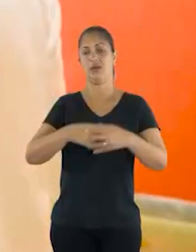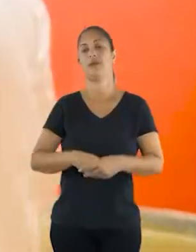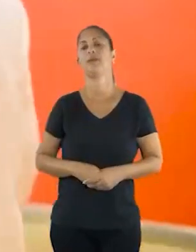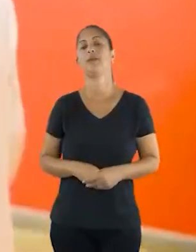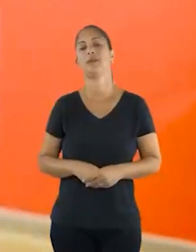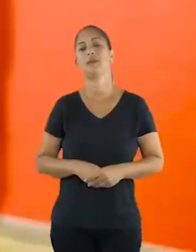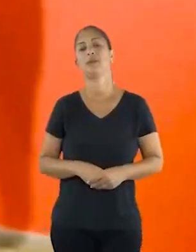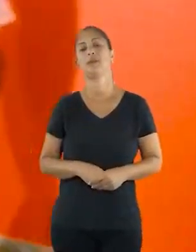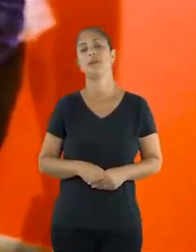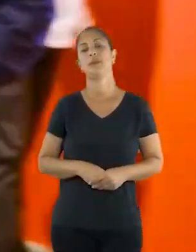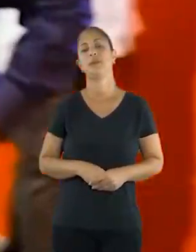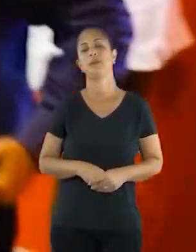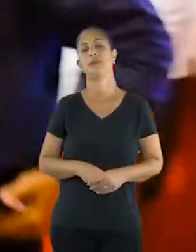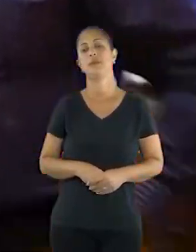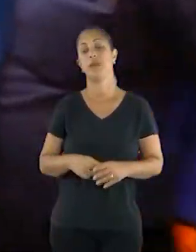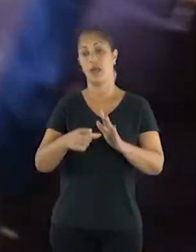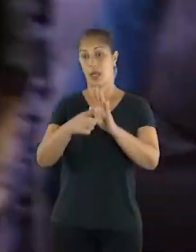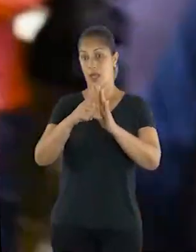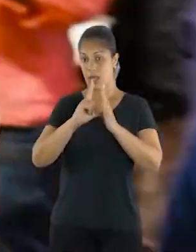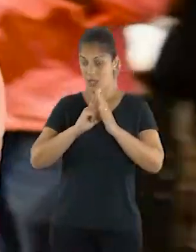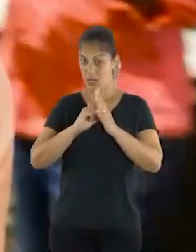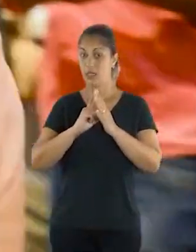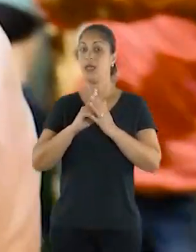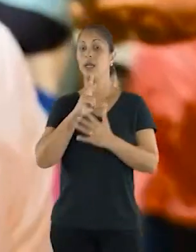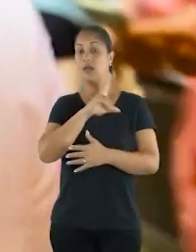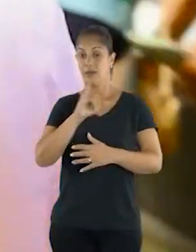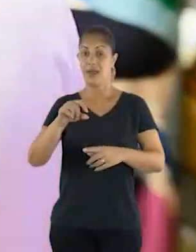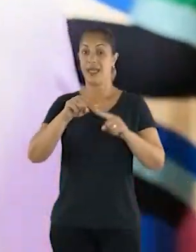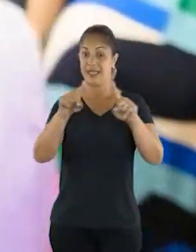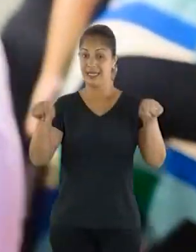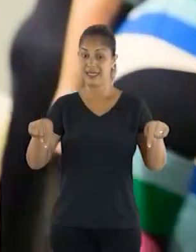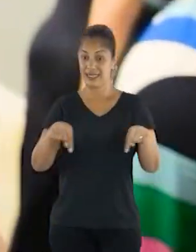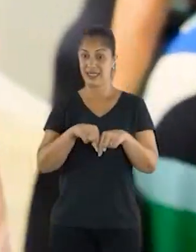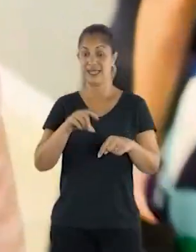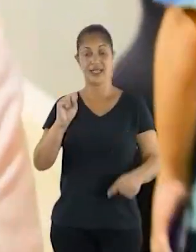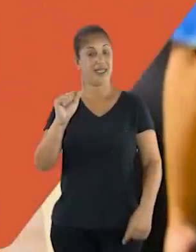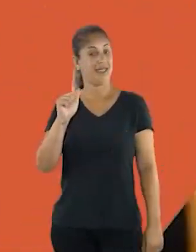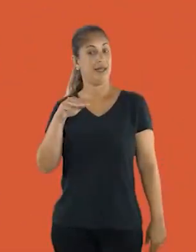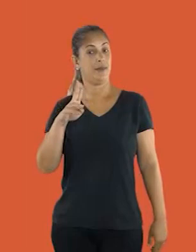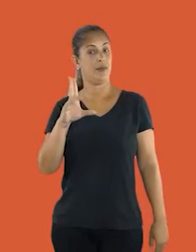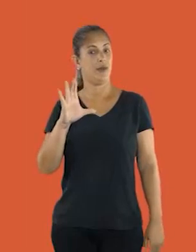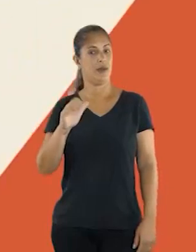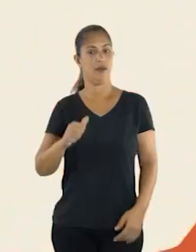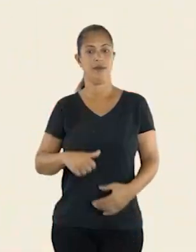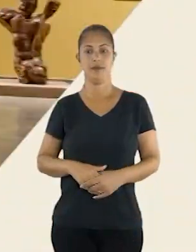fase do armorial, mas antes a gente vai passar pela sala de samico.